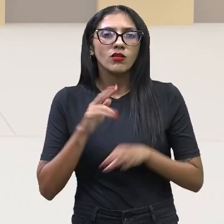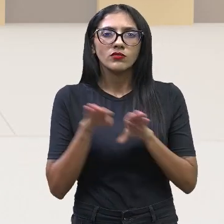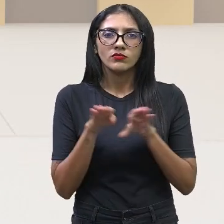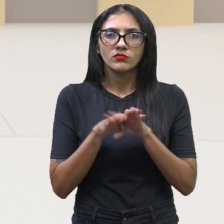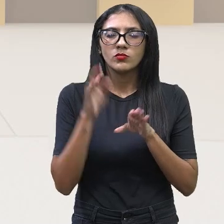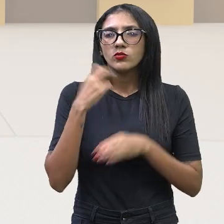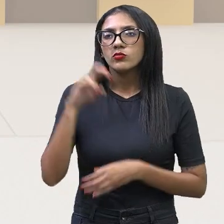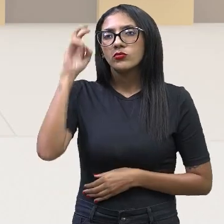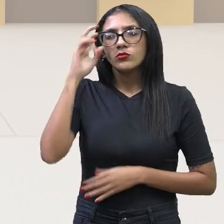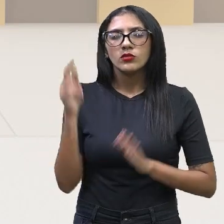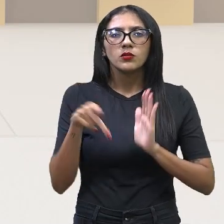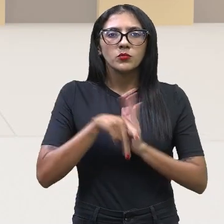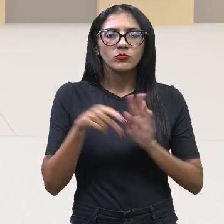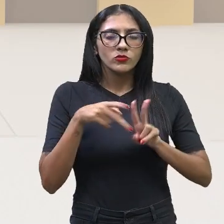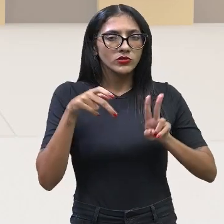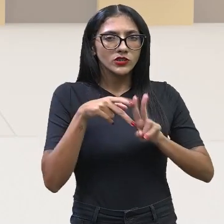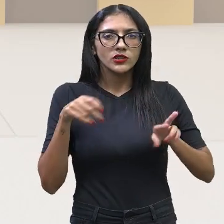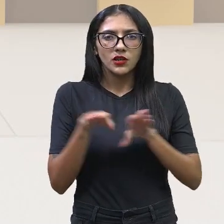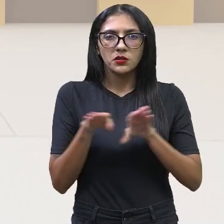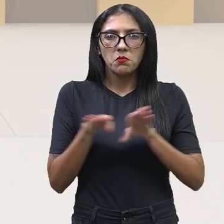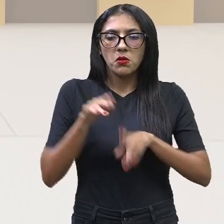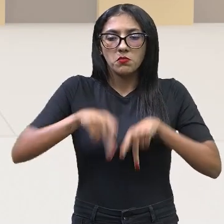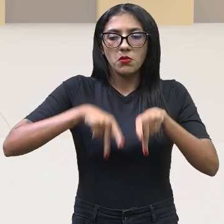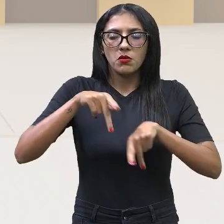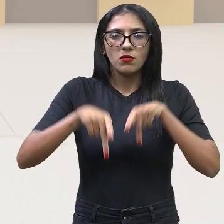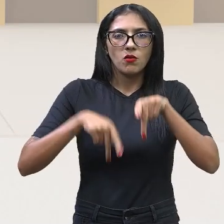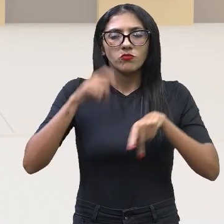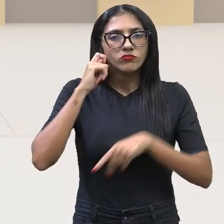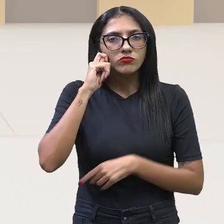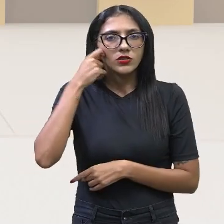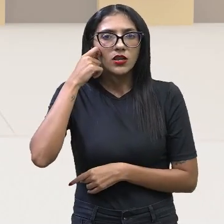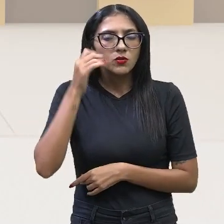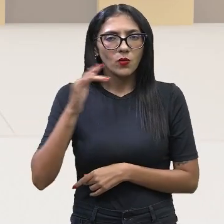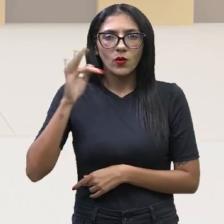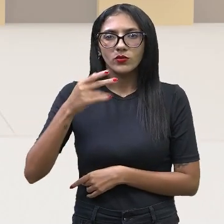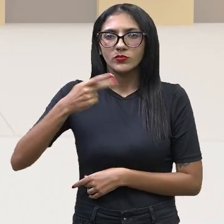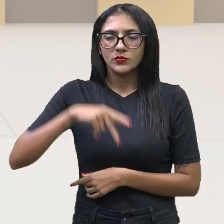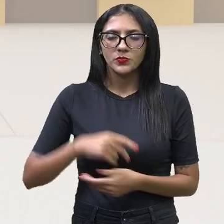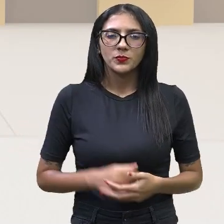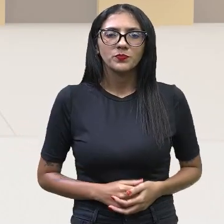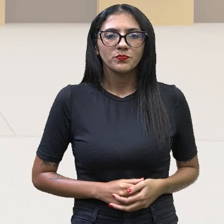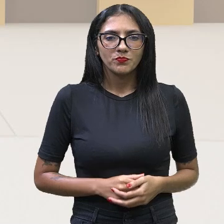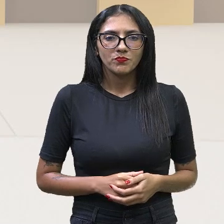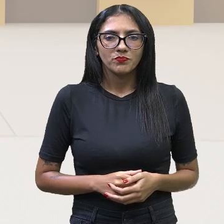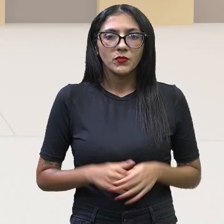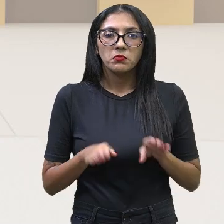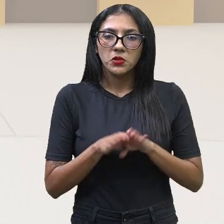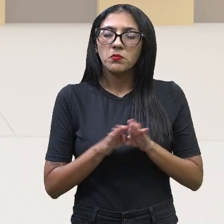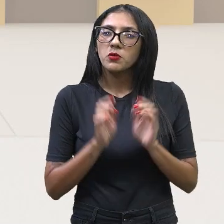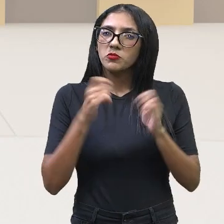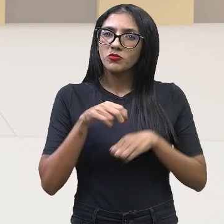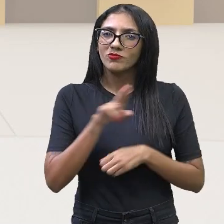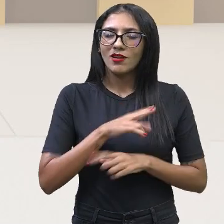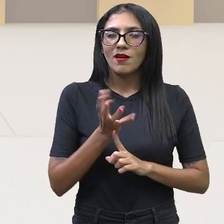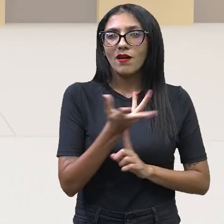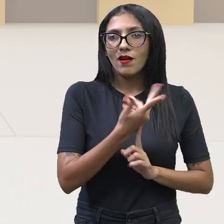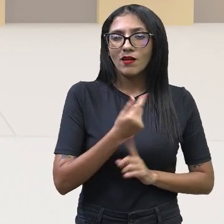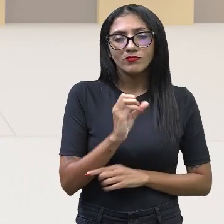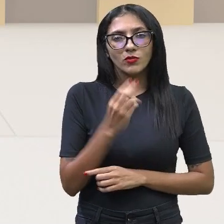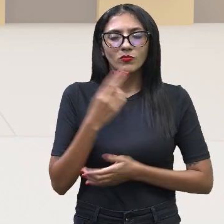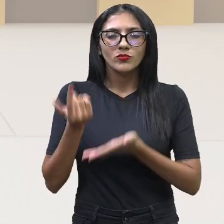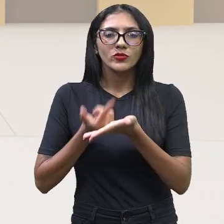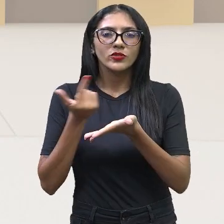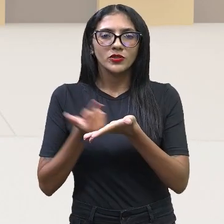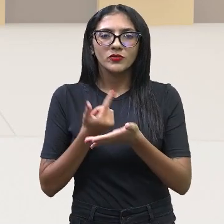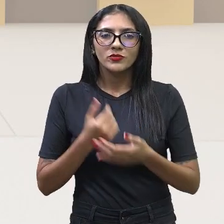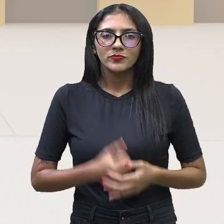dos indígenas e dos povos africanos e afro-brasileiros. Recorra à arte, ok? E aos livros. Isso